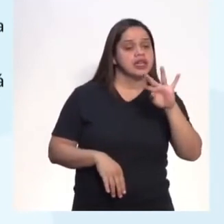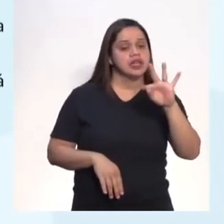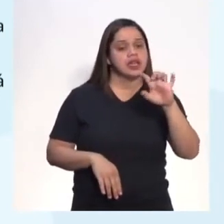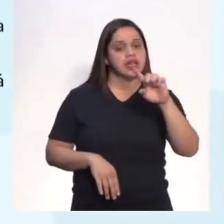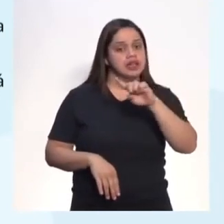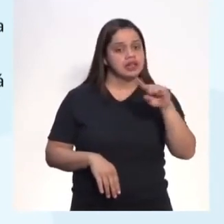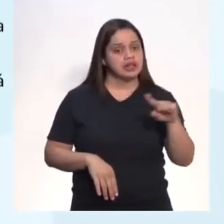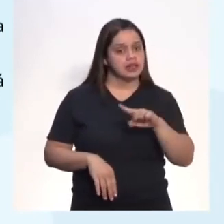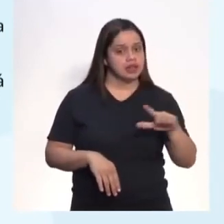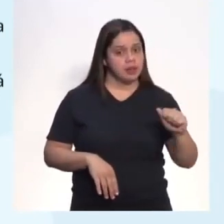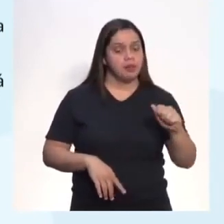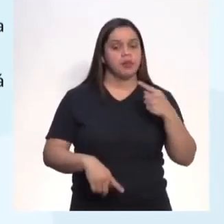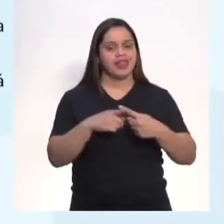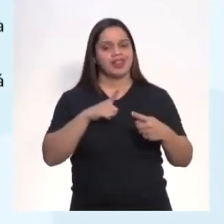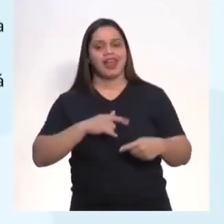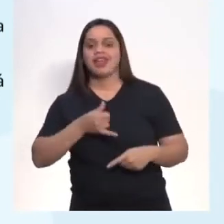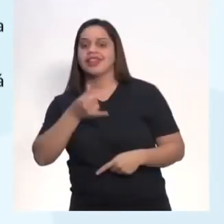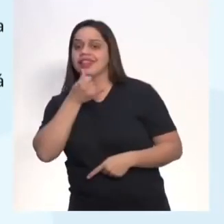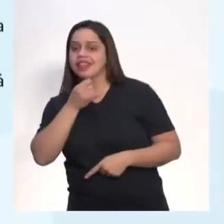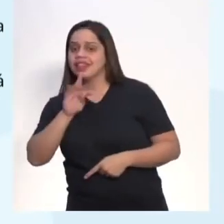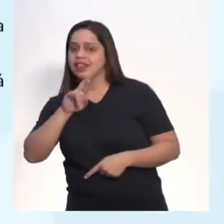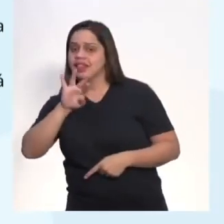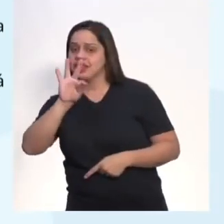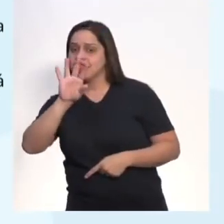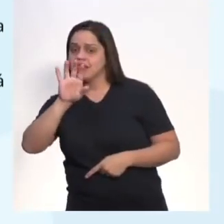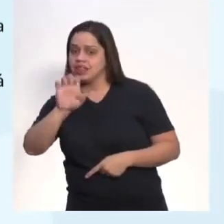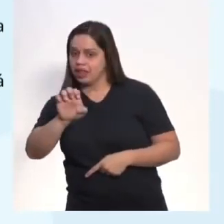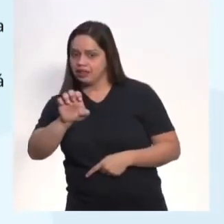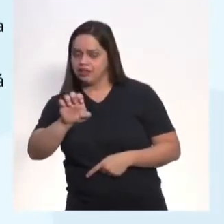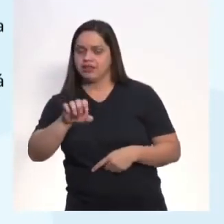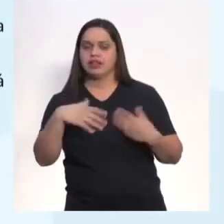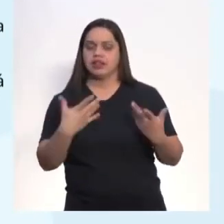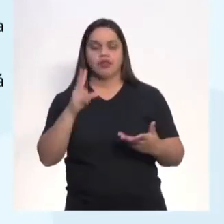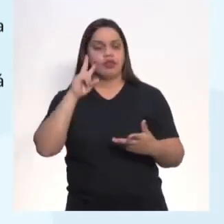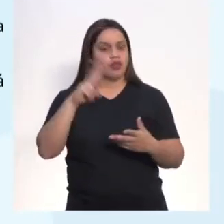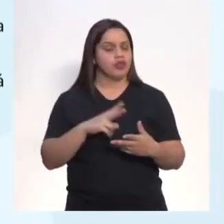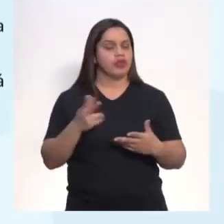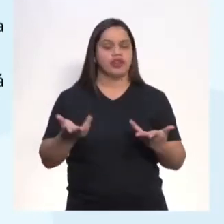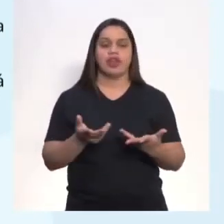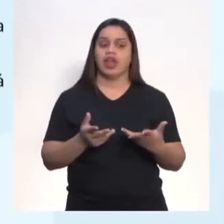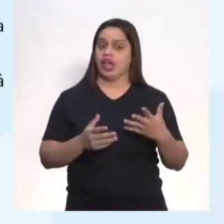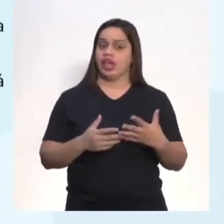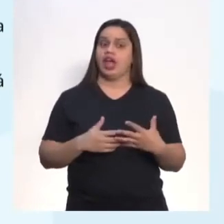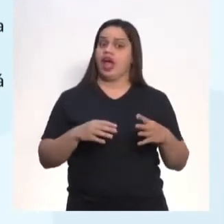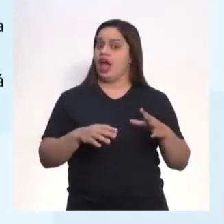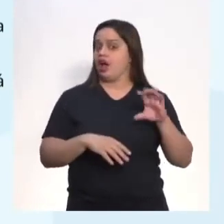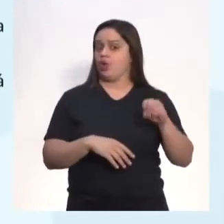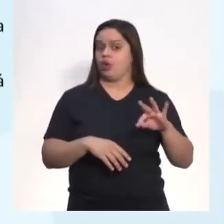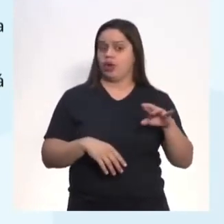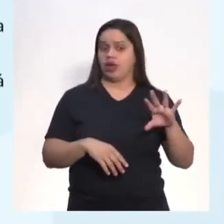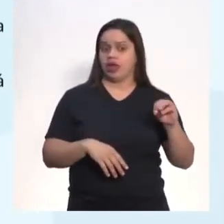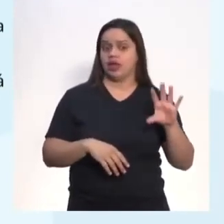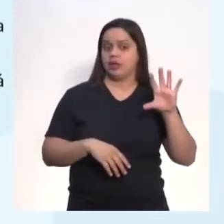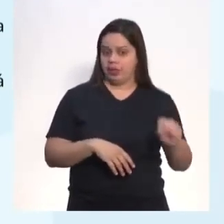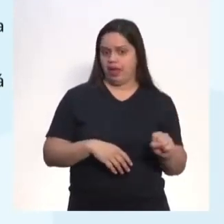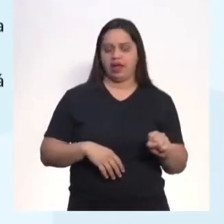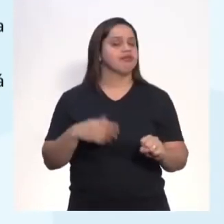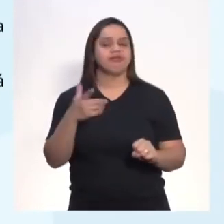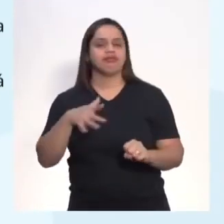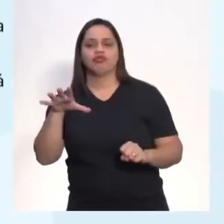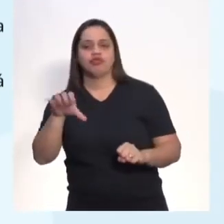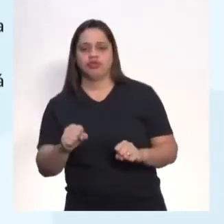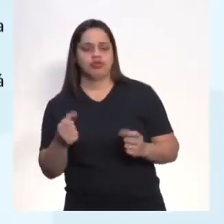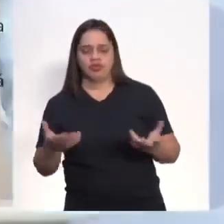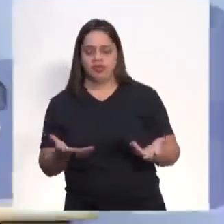tenho o triste. Boa. Não se apeguem àquilo de concreto posso pegar, abstrato não posso pegar. Posso dar um exemplo